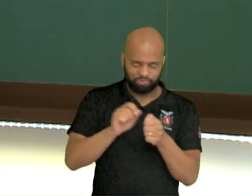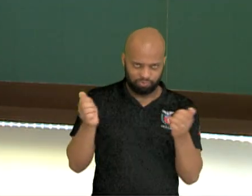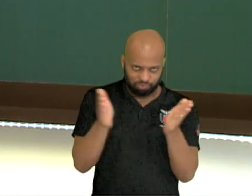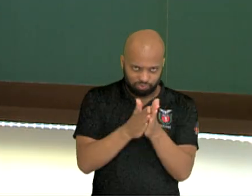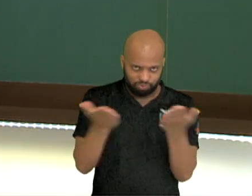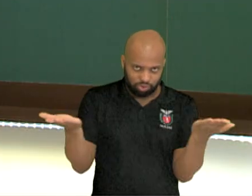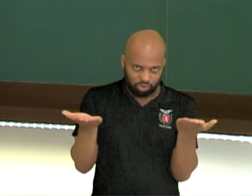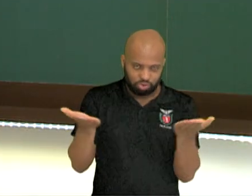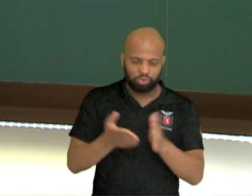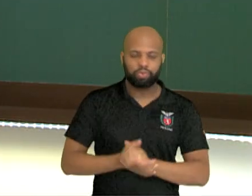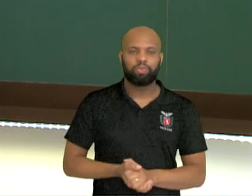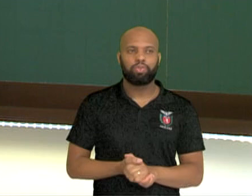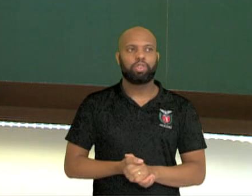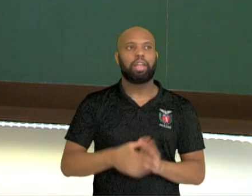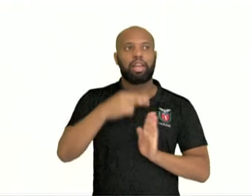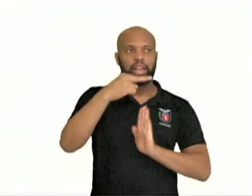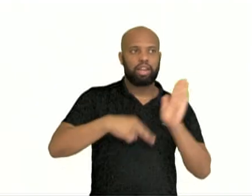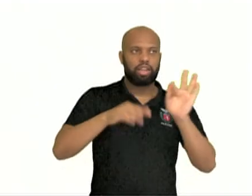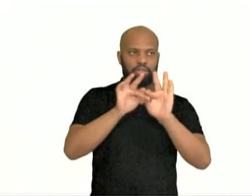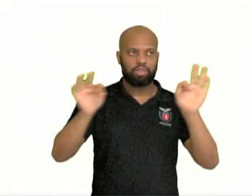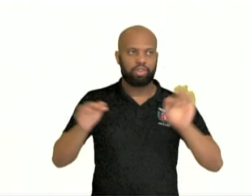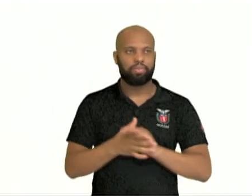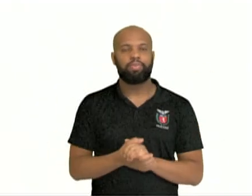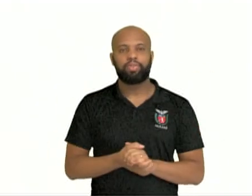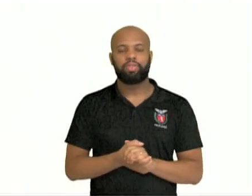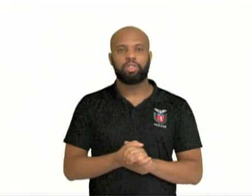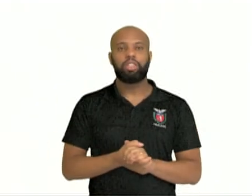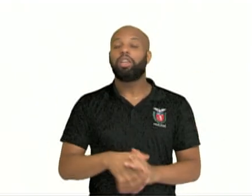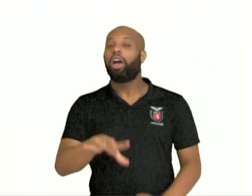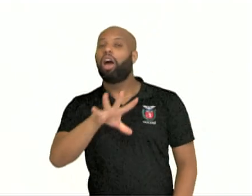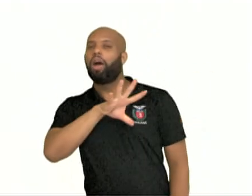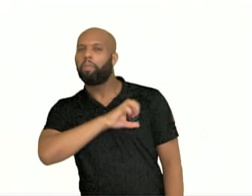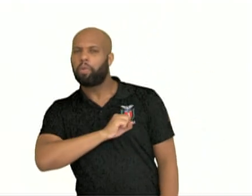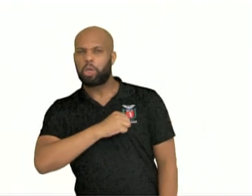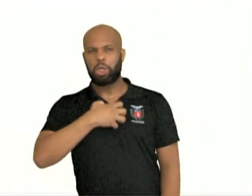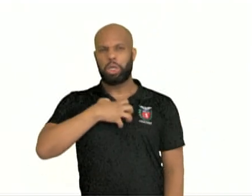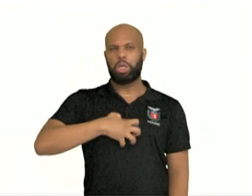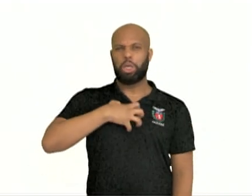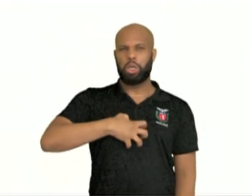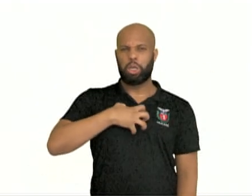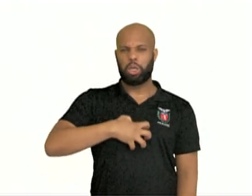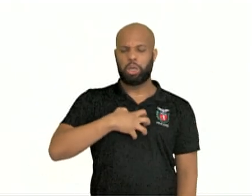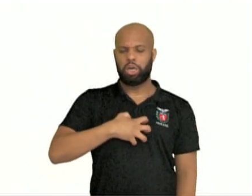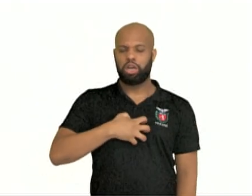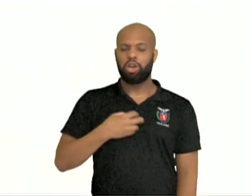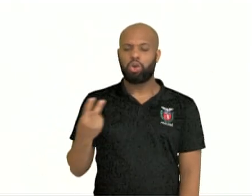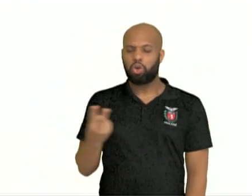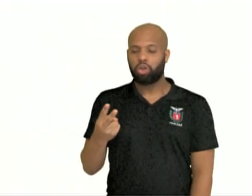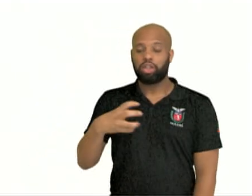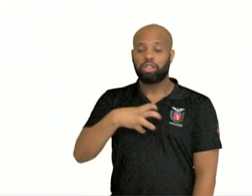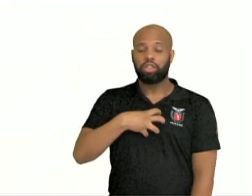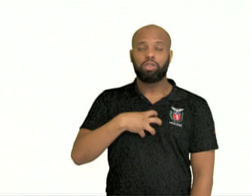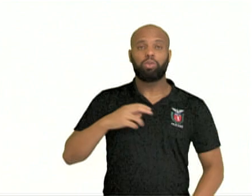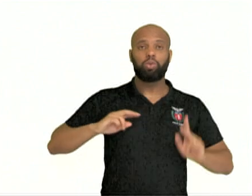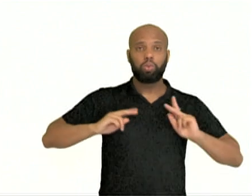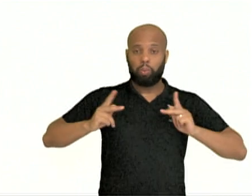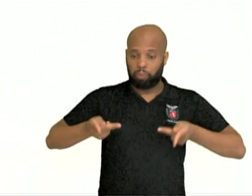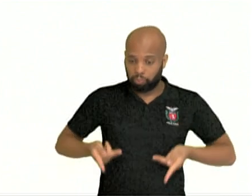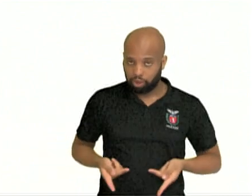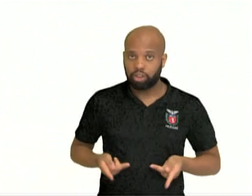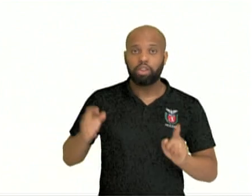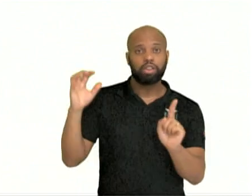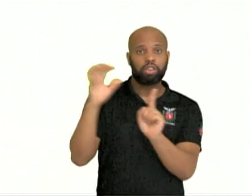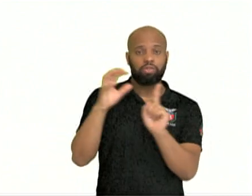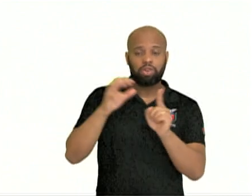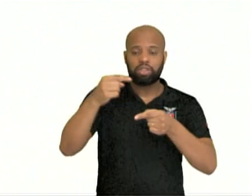lá? Leia a frase. Amor e rancor são sentimentos humanos que